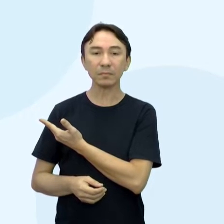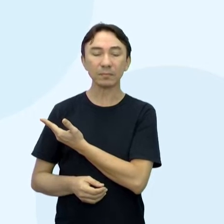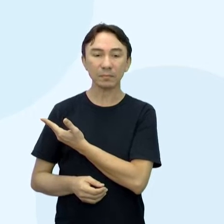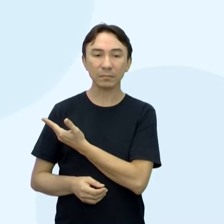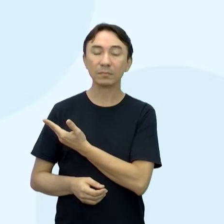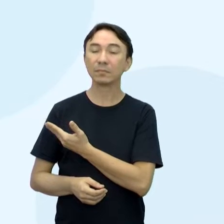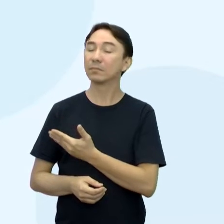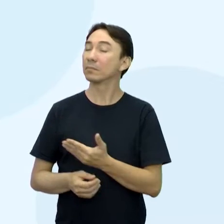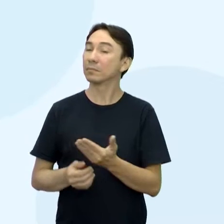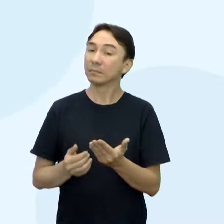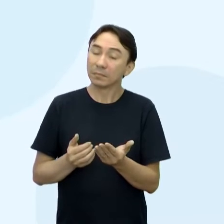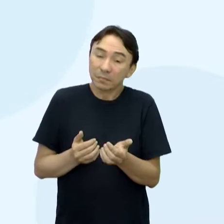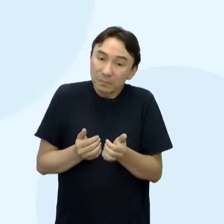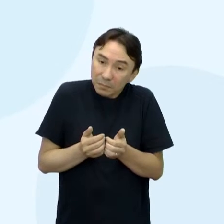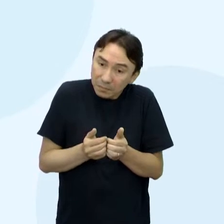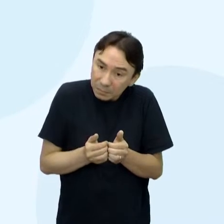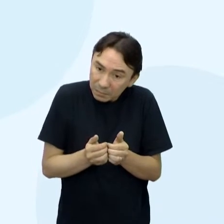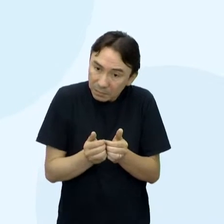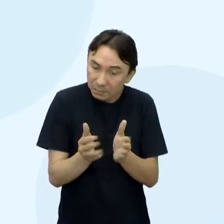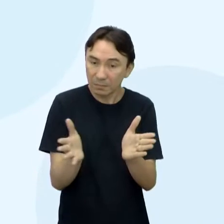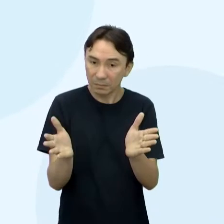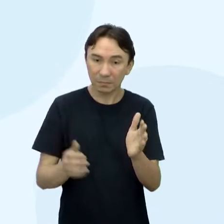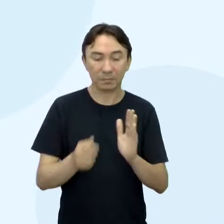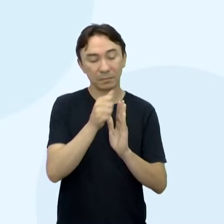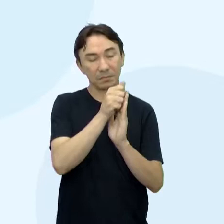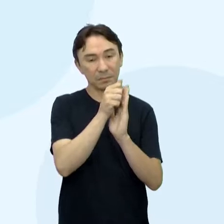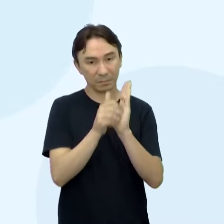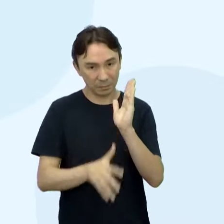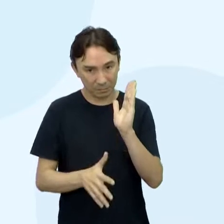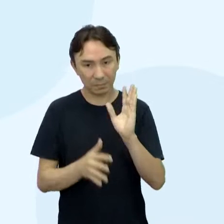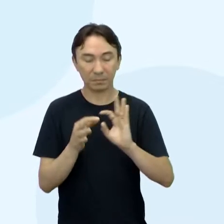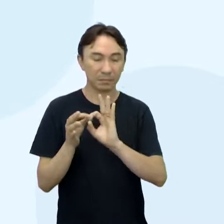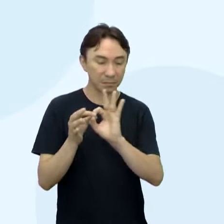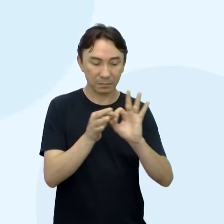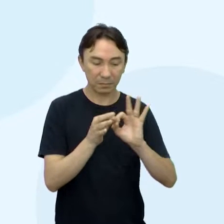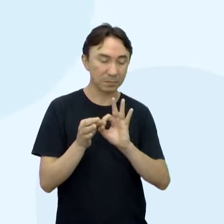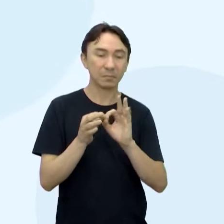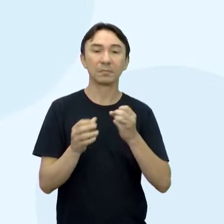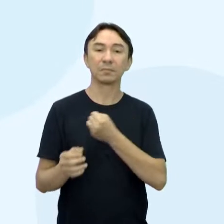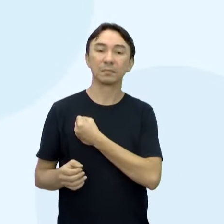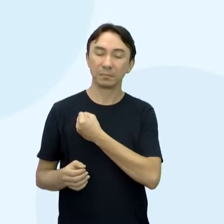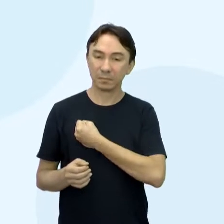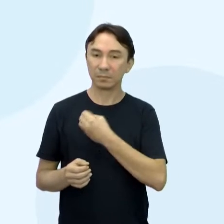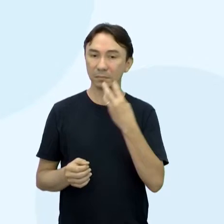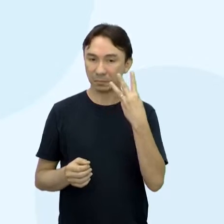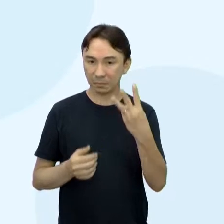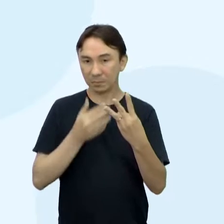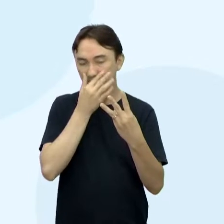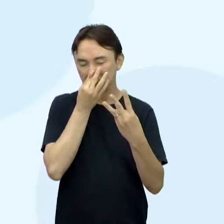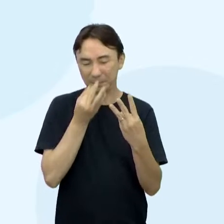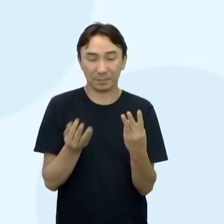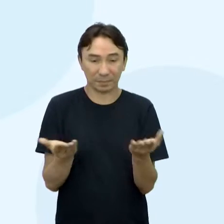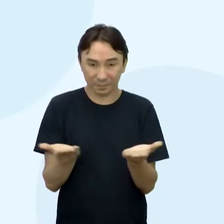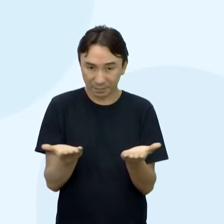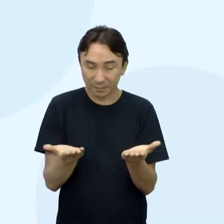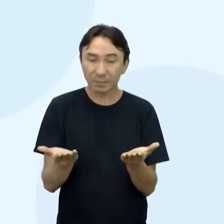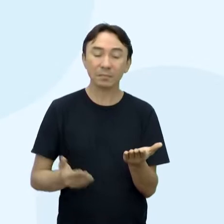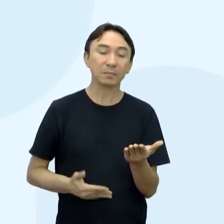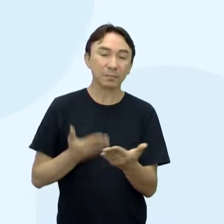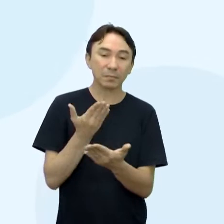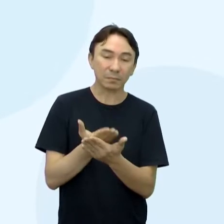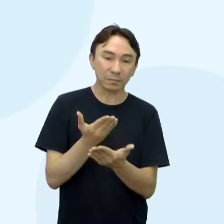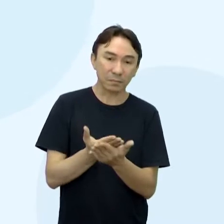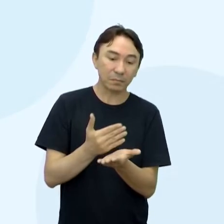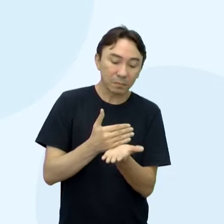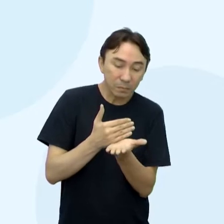na atividade integrada 3, tá? Então é a nossa aula de introdução